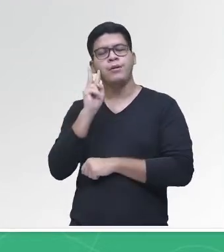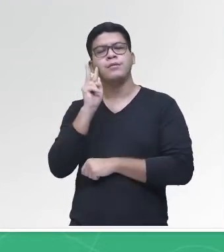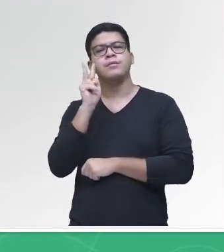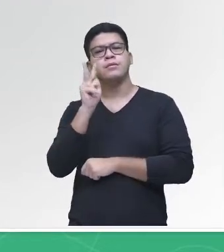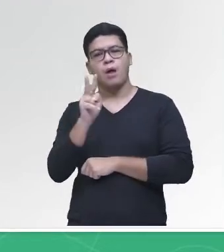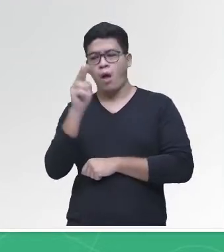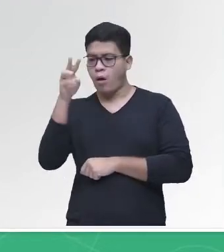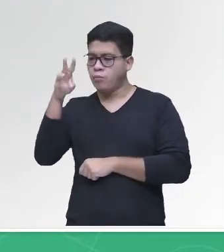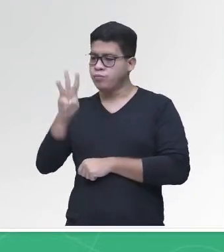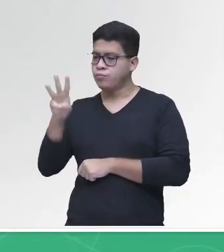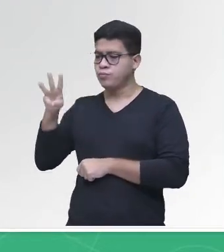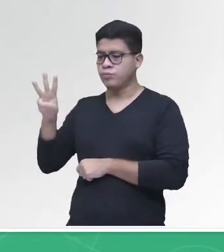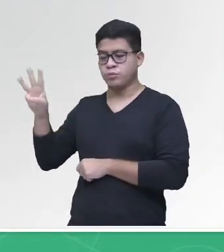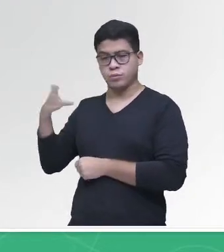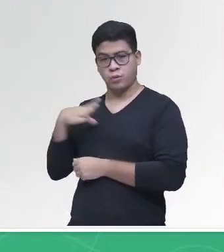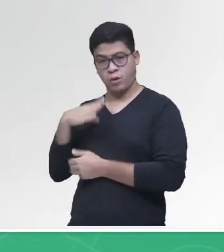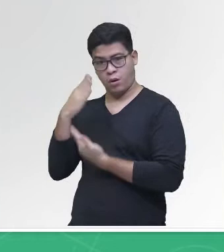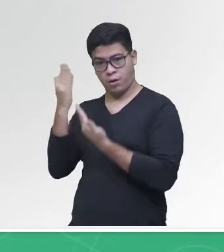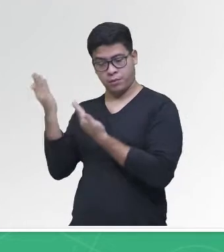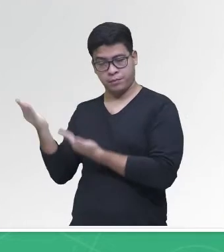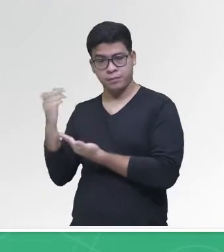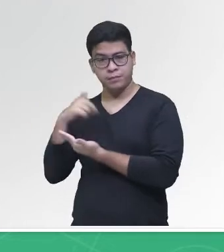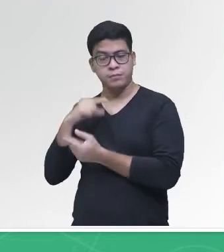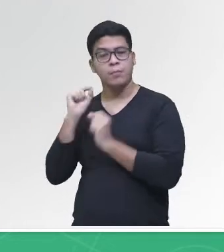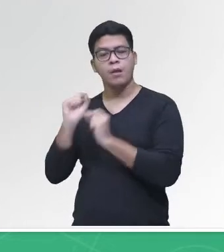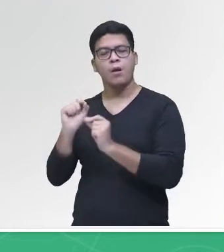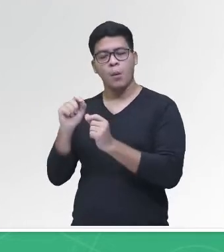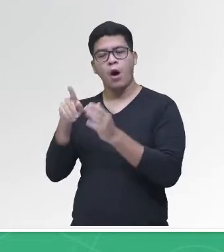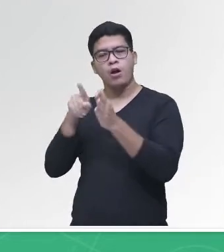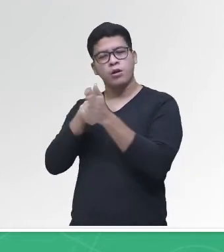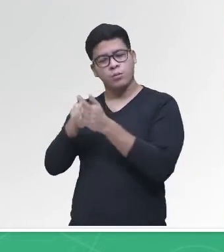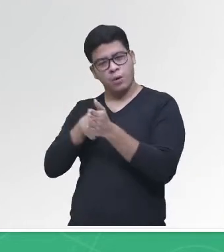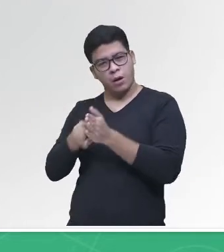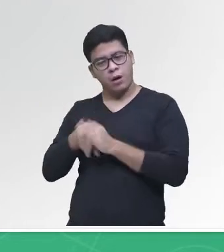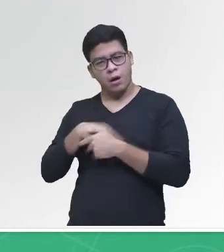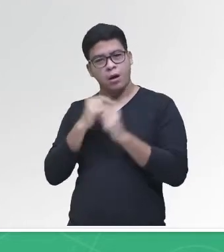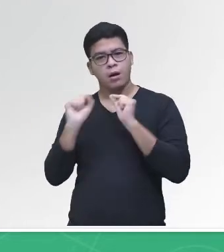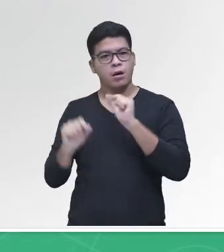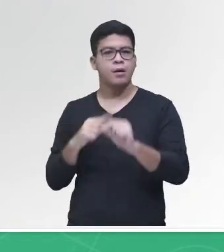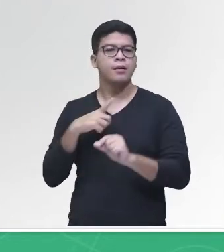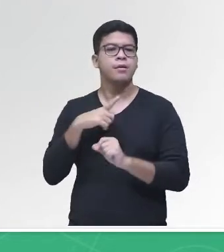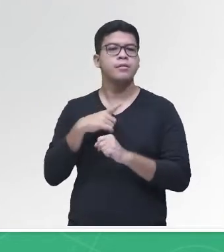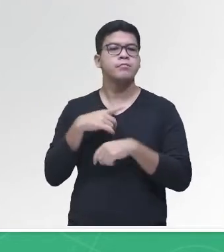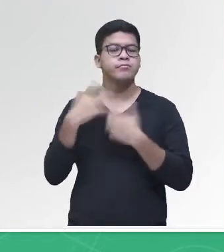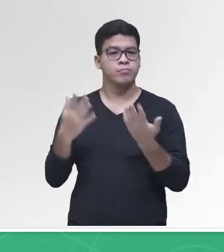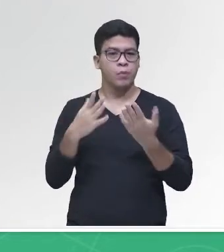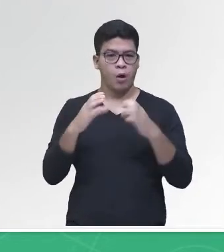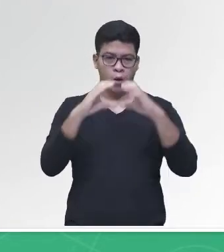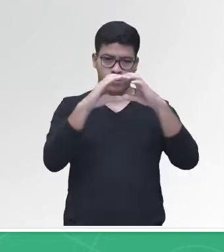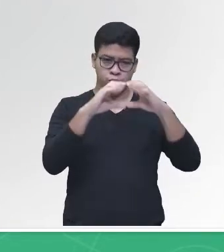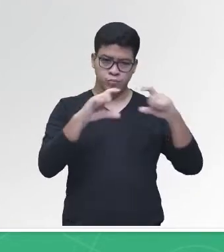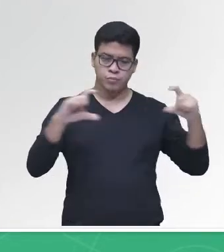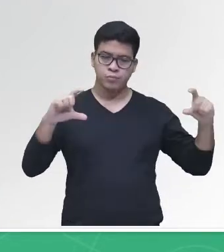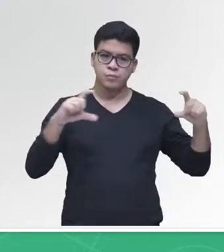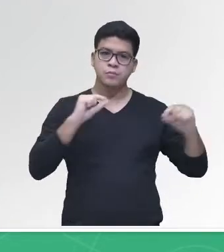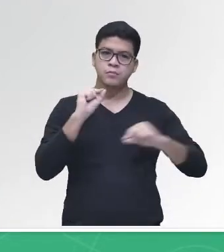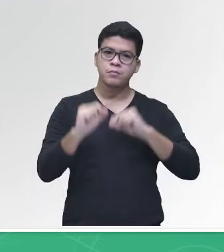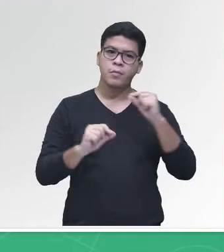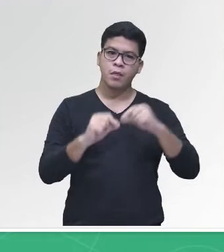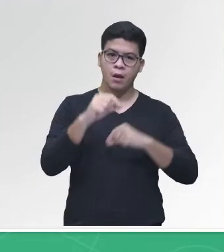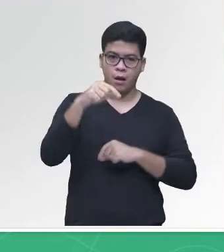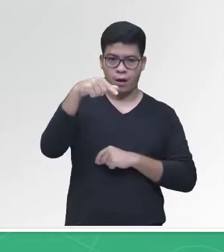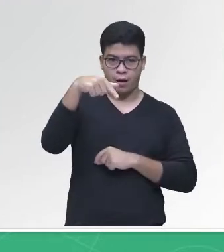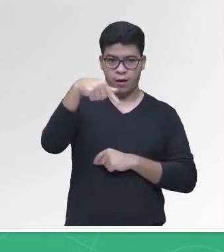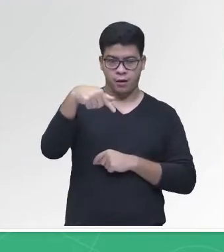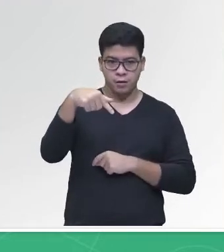nossas plataformas e poderá pesquisar sobre nossa equação aqui, ó. A quantidade